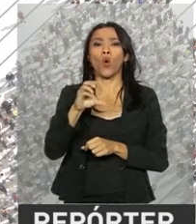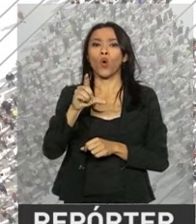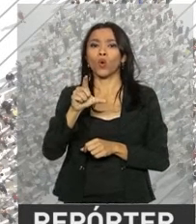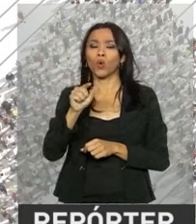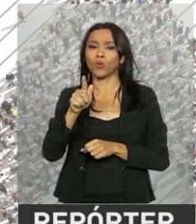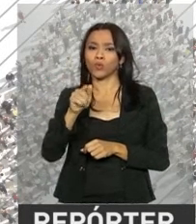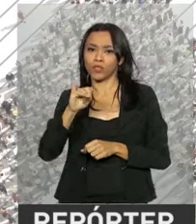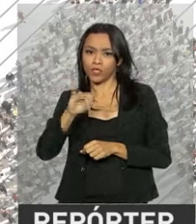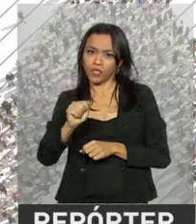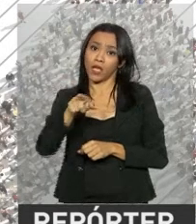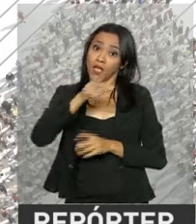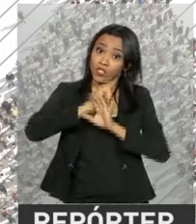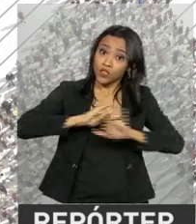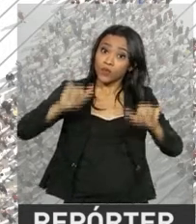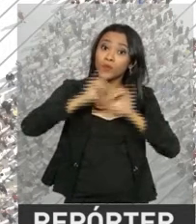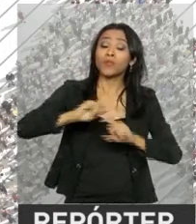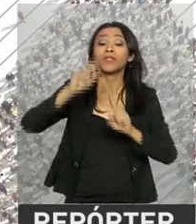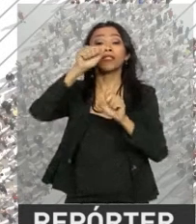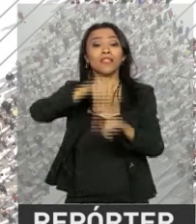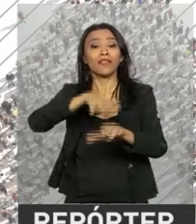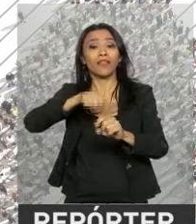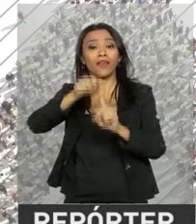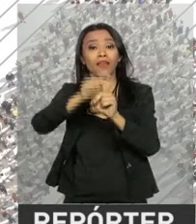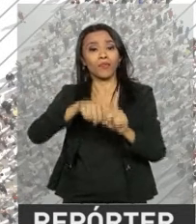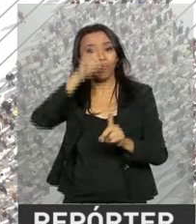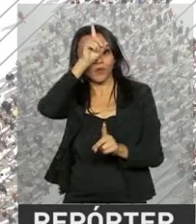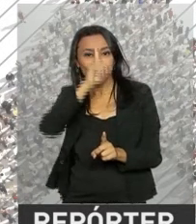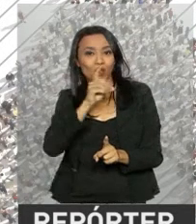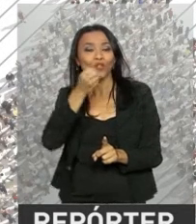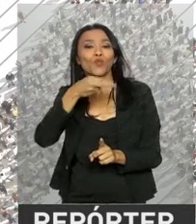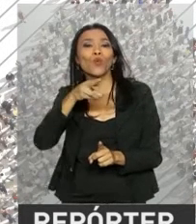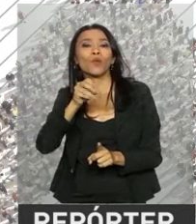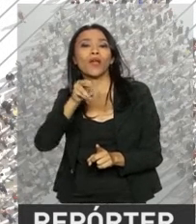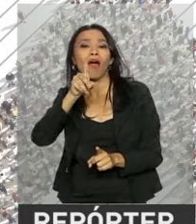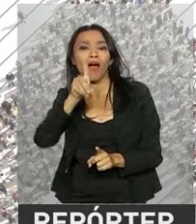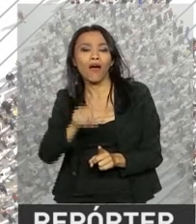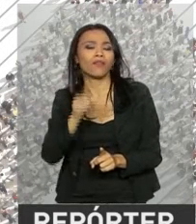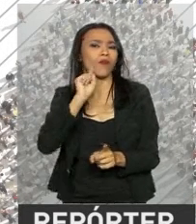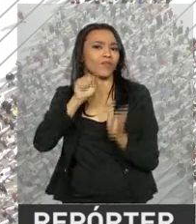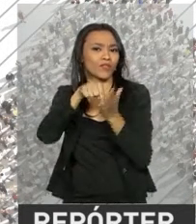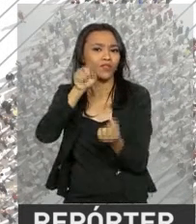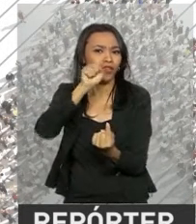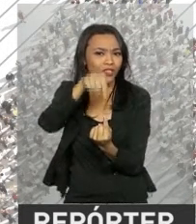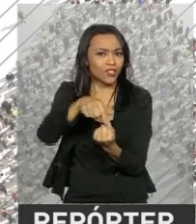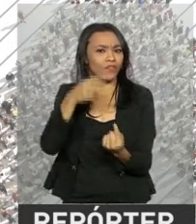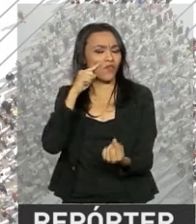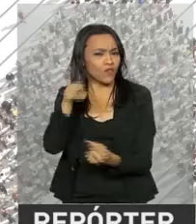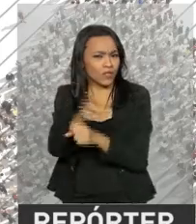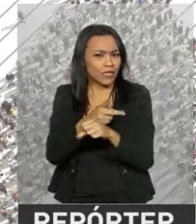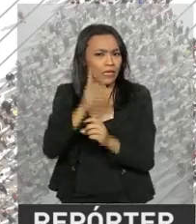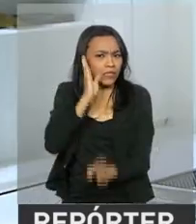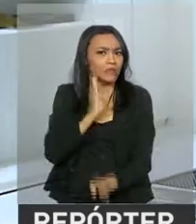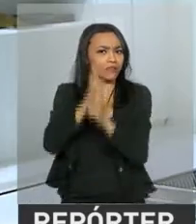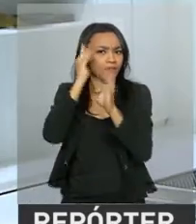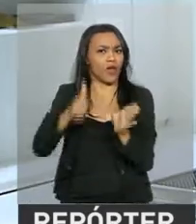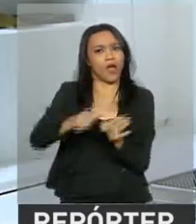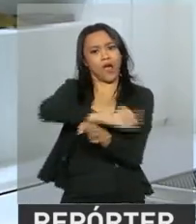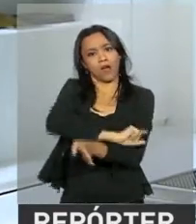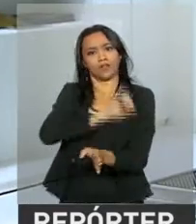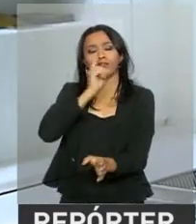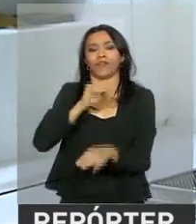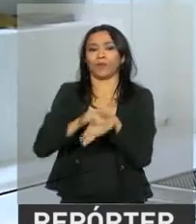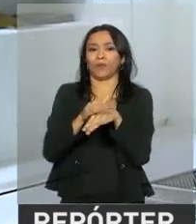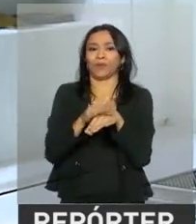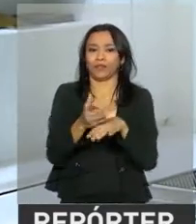a entidade promove setembro dourado campanha nacional que reforça a importância do diagnóstico precoce a campanha